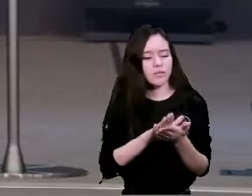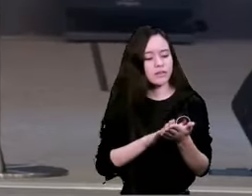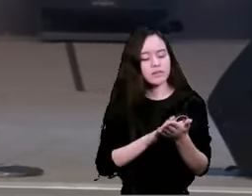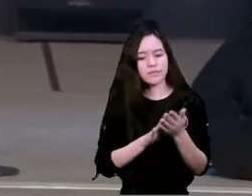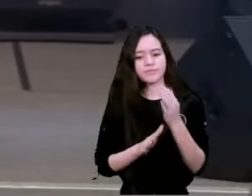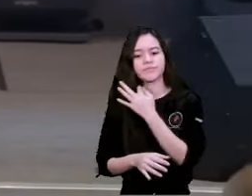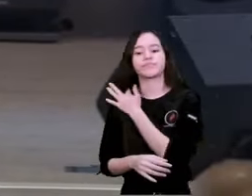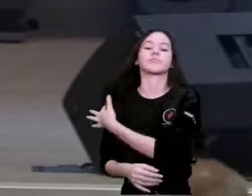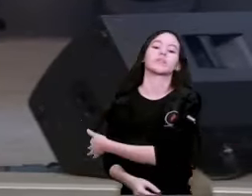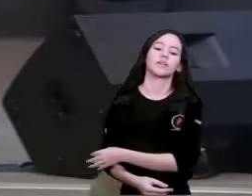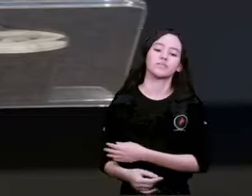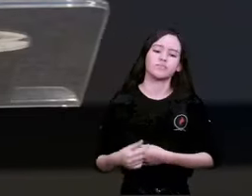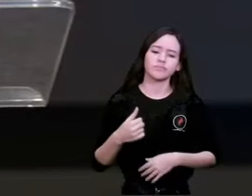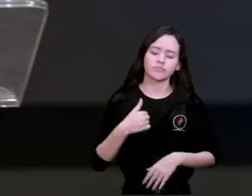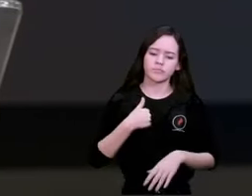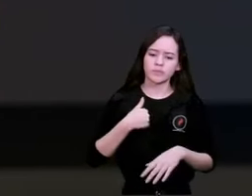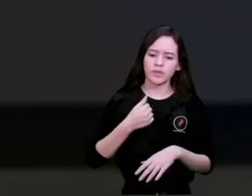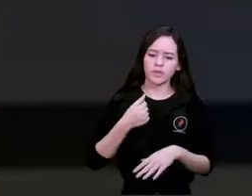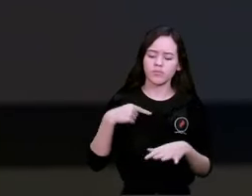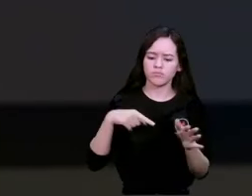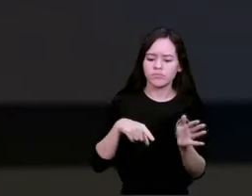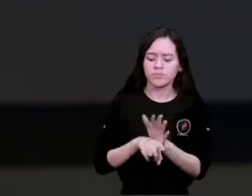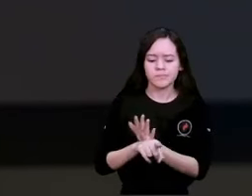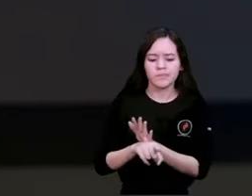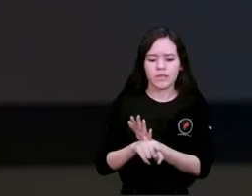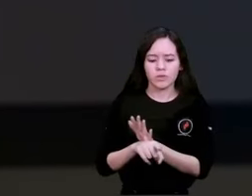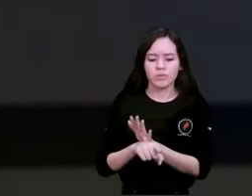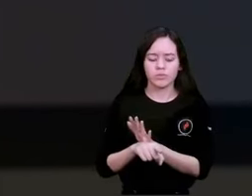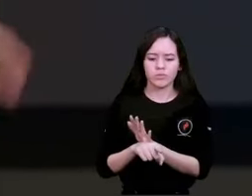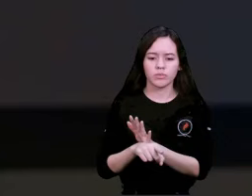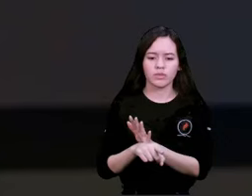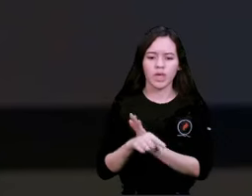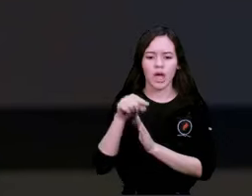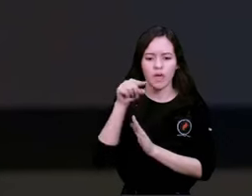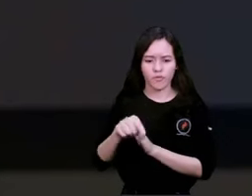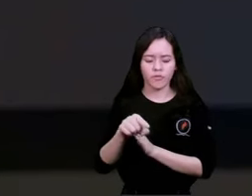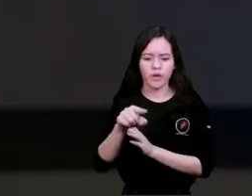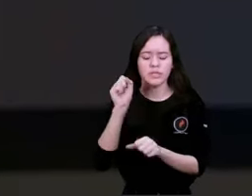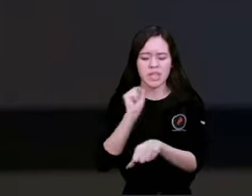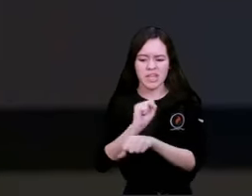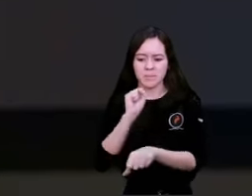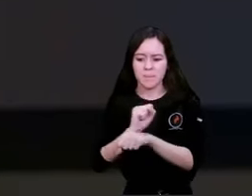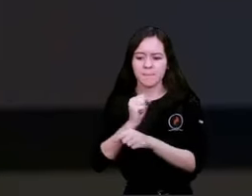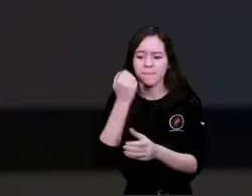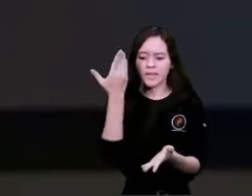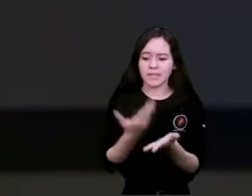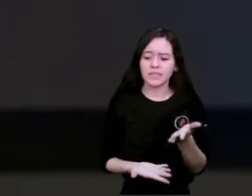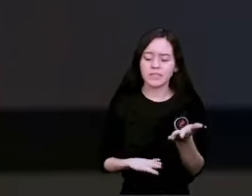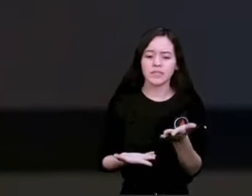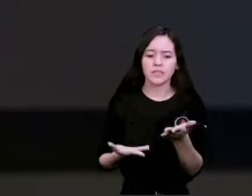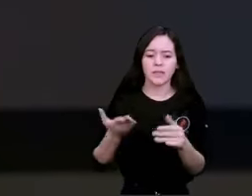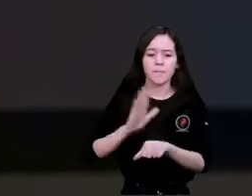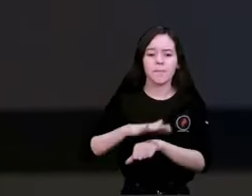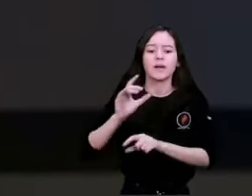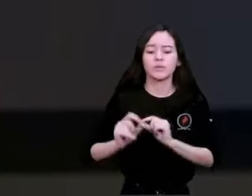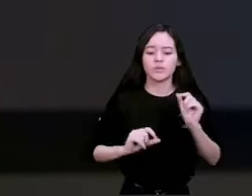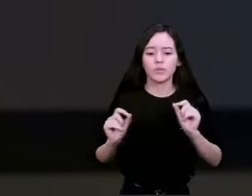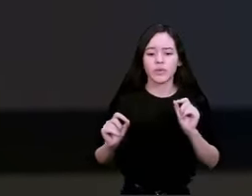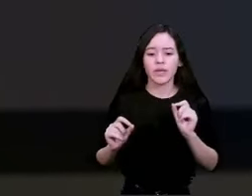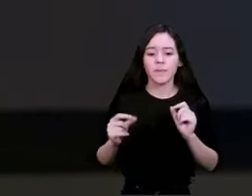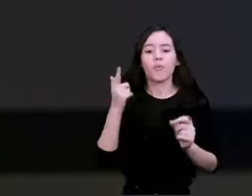A pergunta que tange o meu coração essa noite é, você vai esperar perder mais o quê?